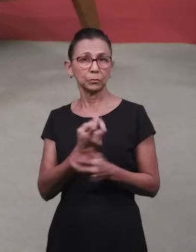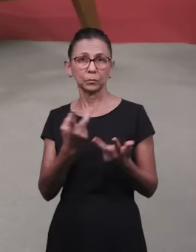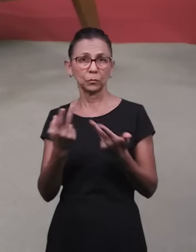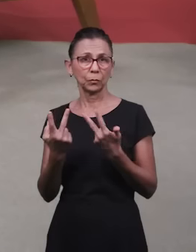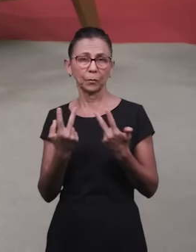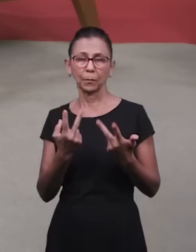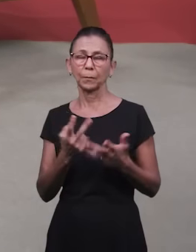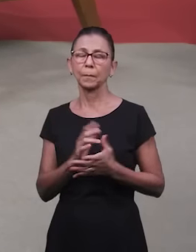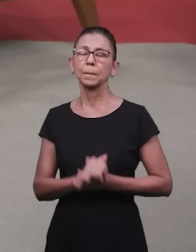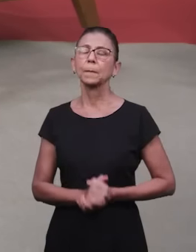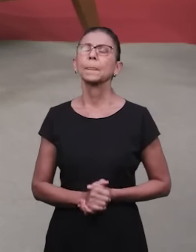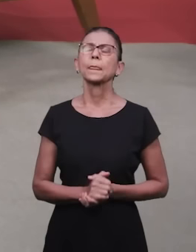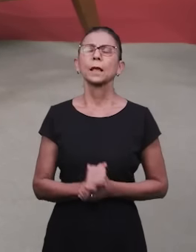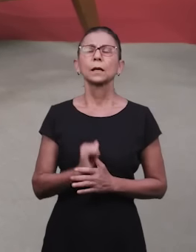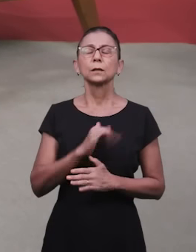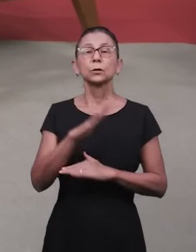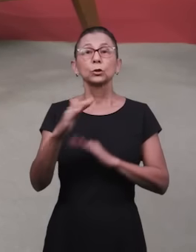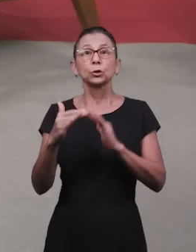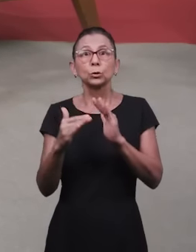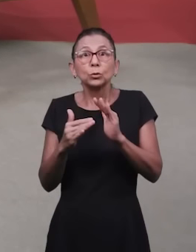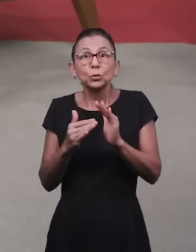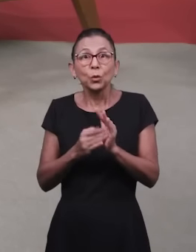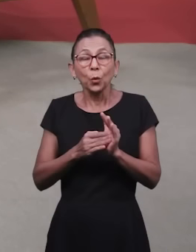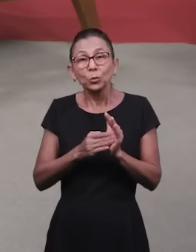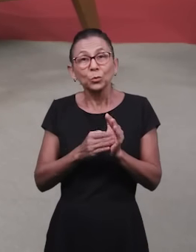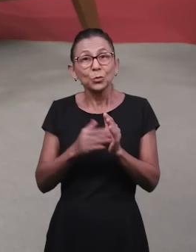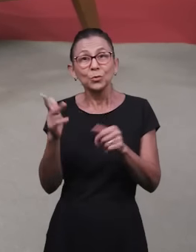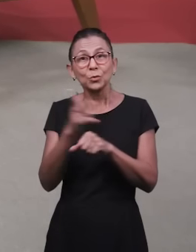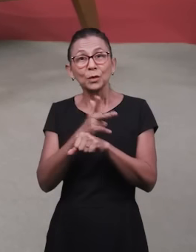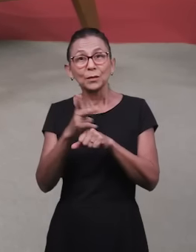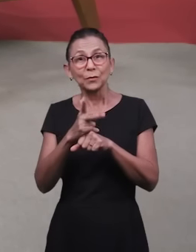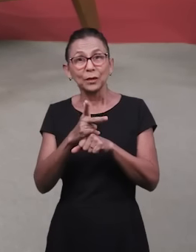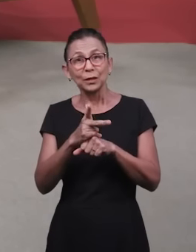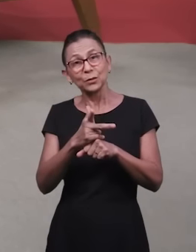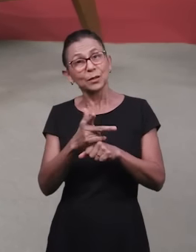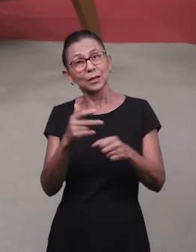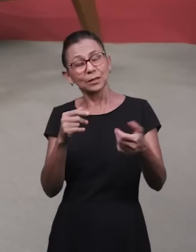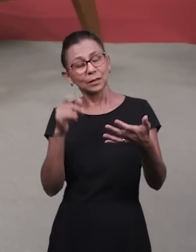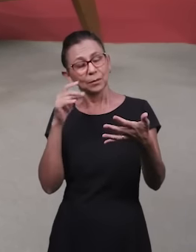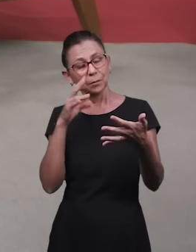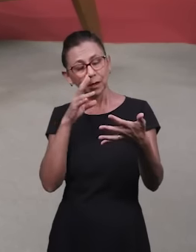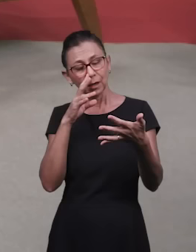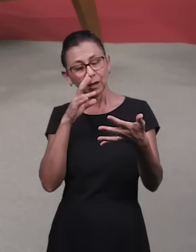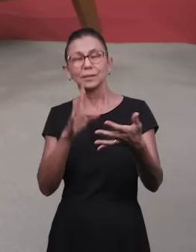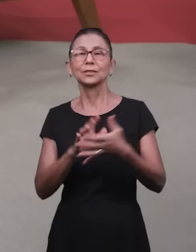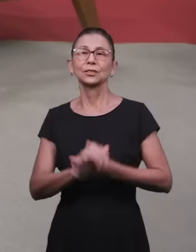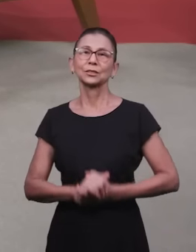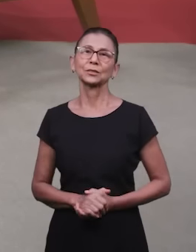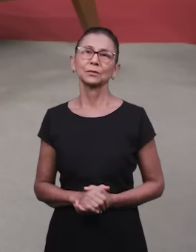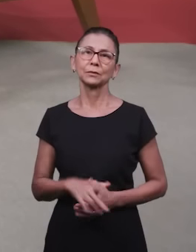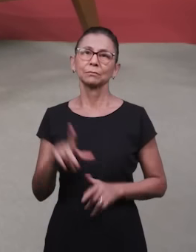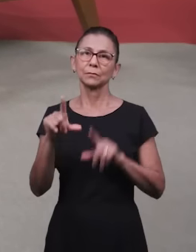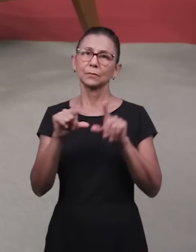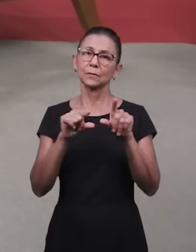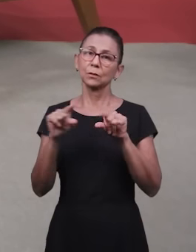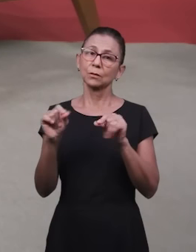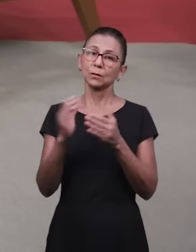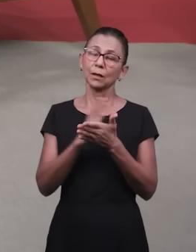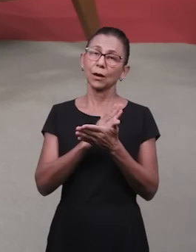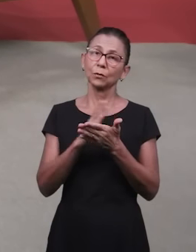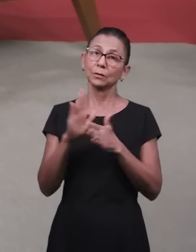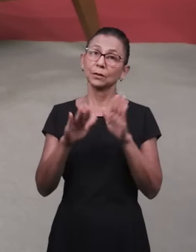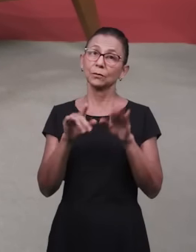todos, lemos todos, assistimos todos os vídeos e sempre escolhemos aqui alguns para trazer a cada edição do programa. Quem sabe, nos